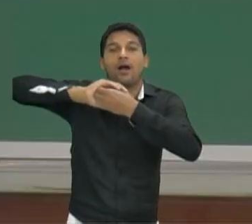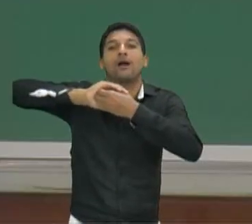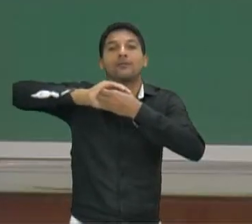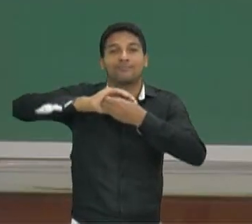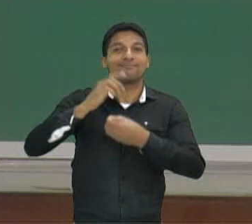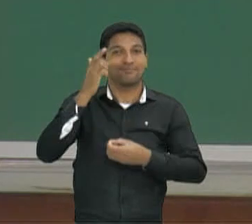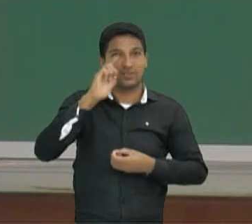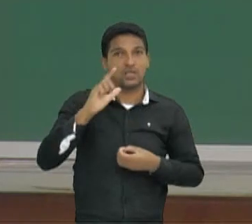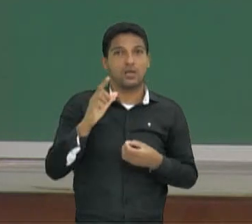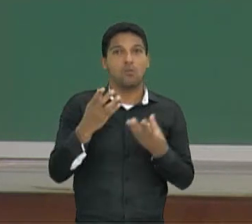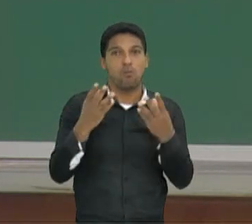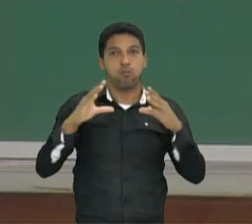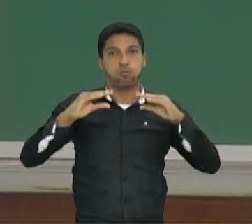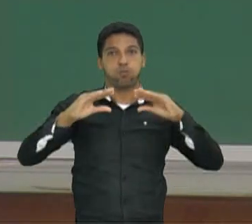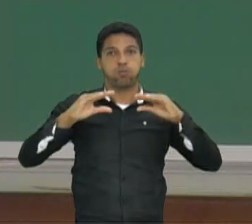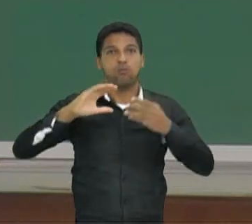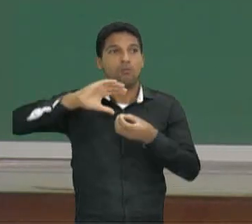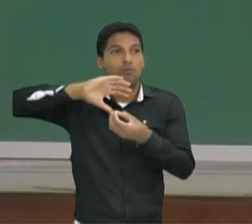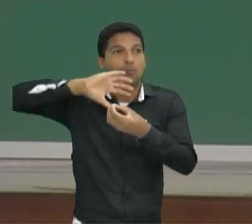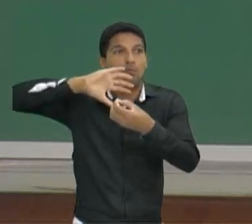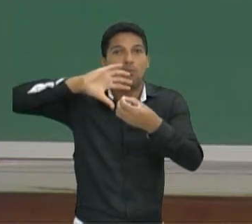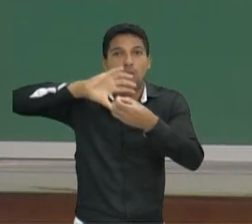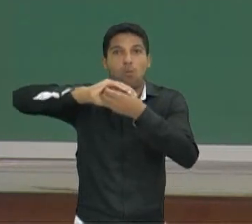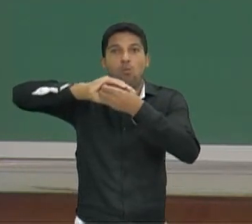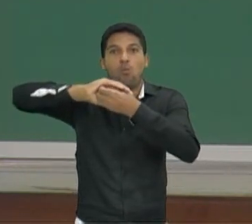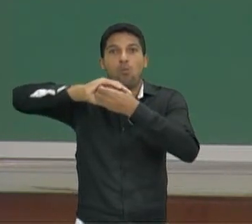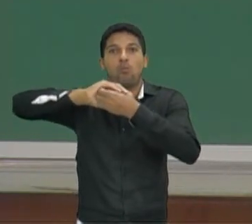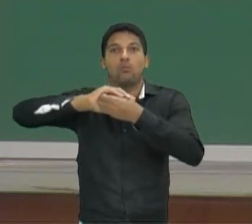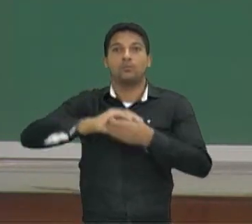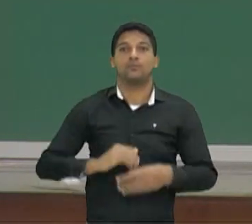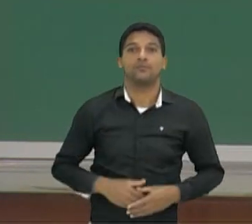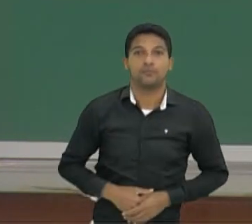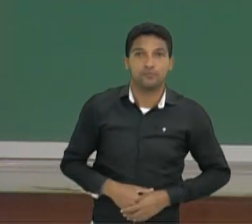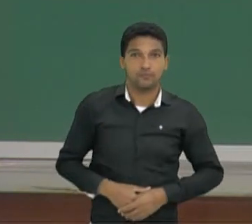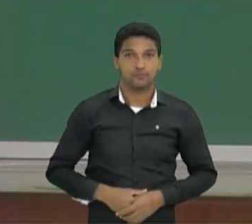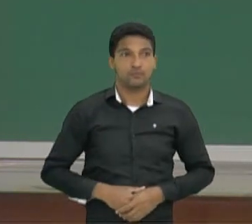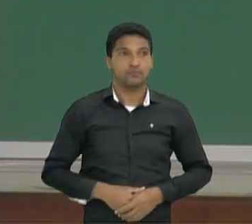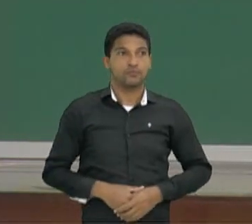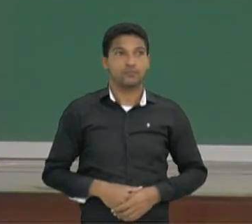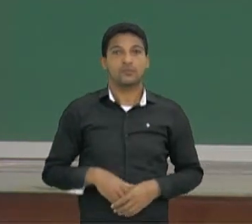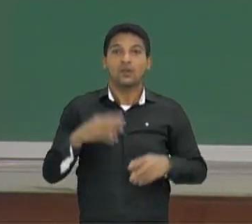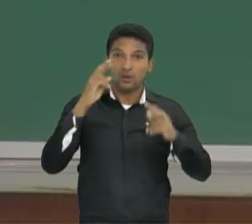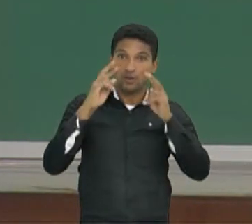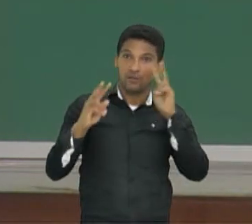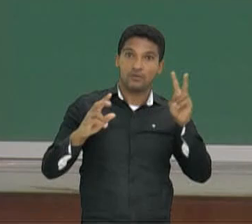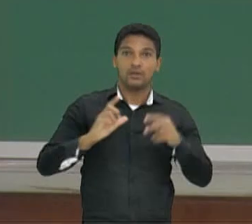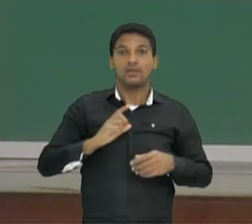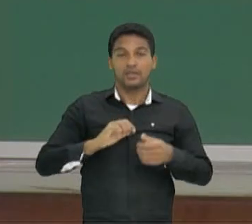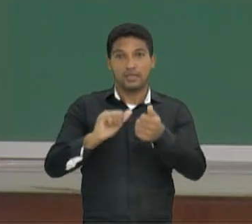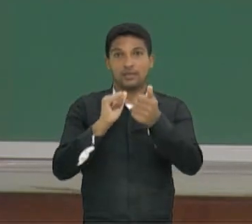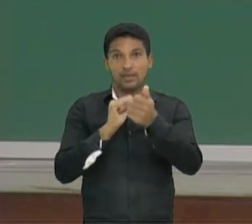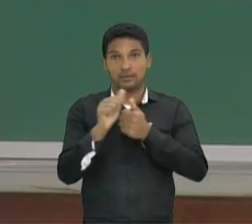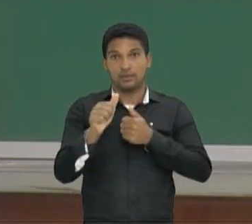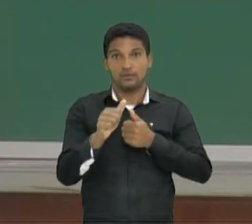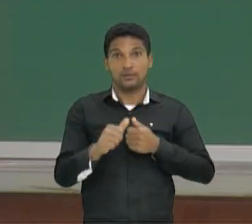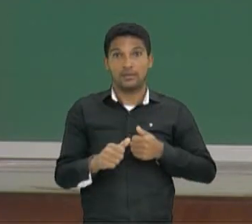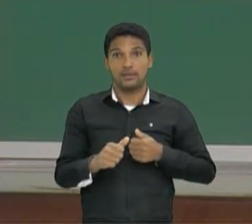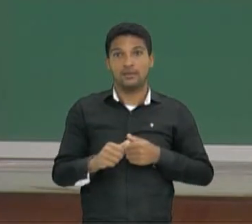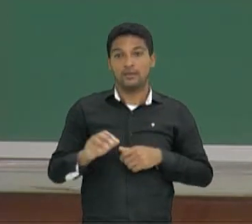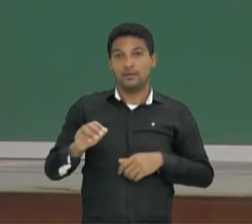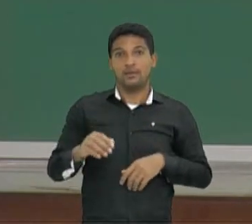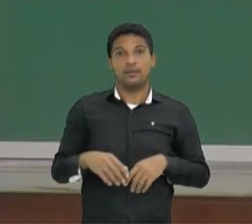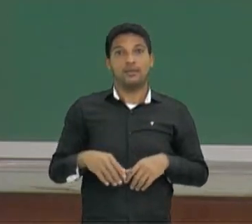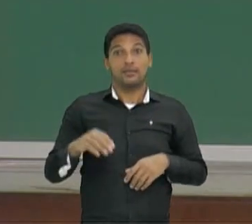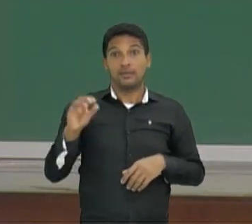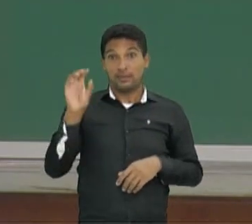dentro desse espaço a bolinha dá e é segurada desta maneira. Atletas destros utilizam a luva na mão esquerda, né, porque eu vou